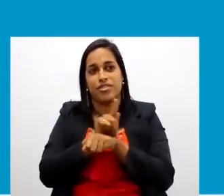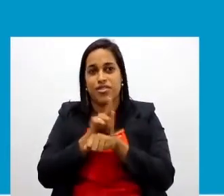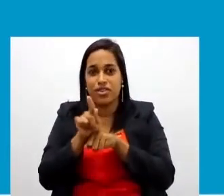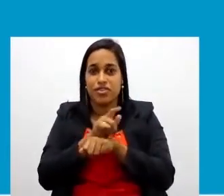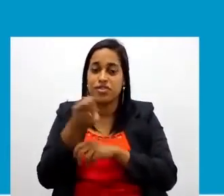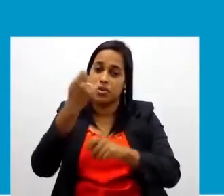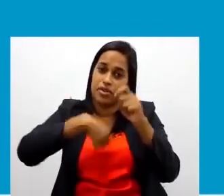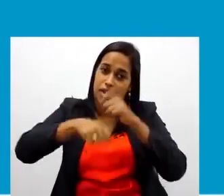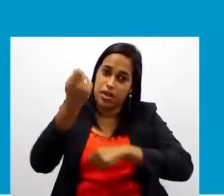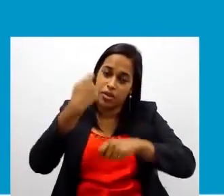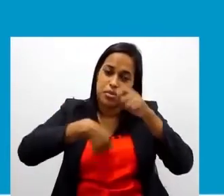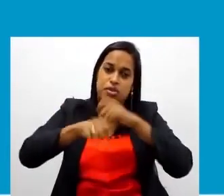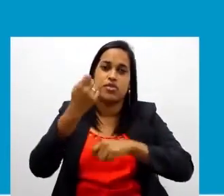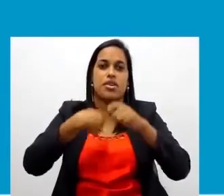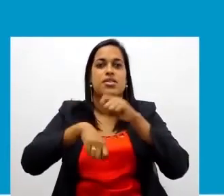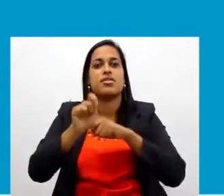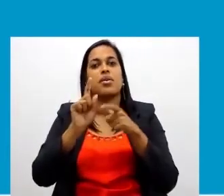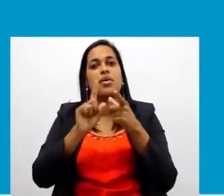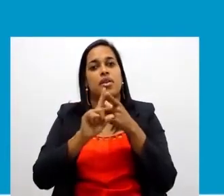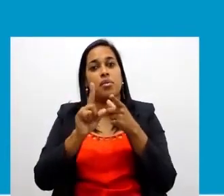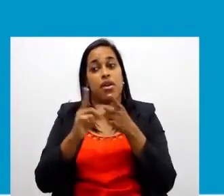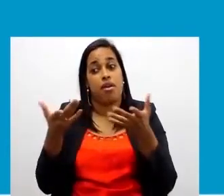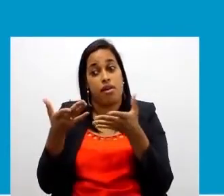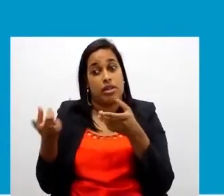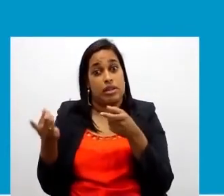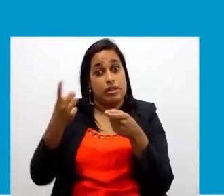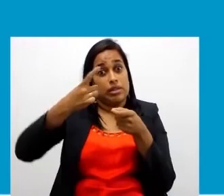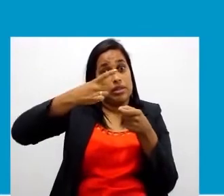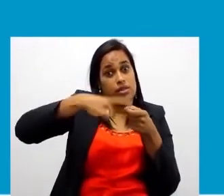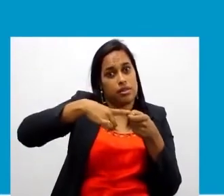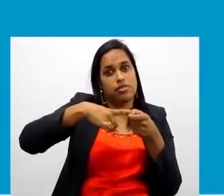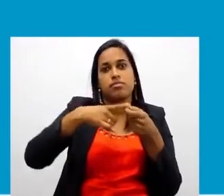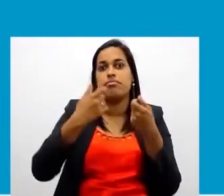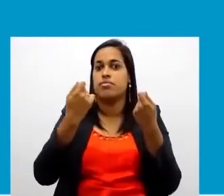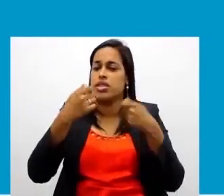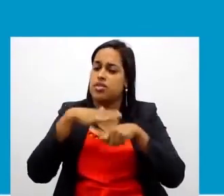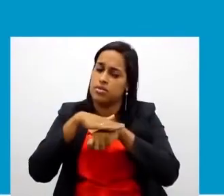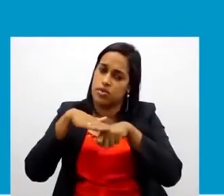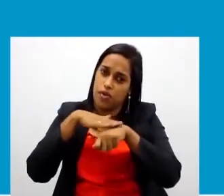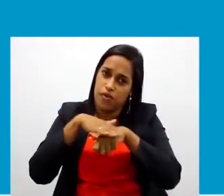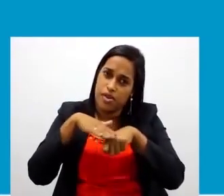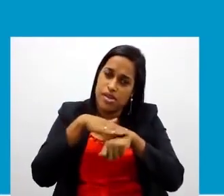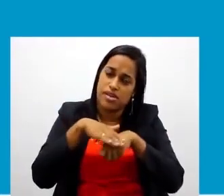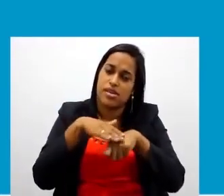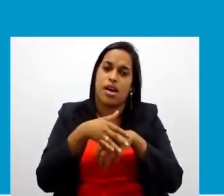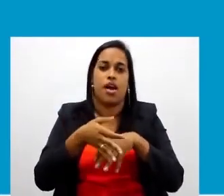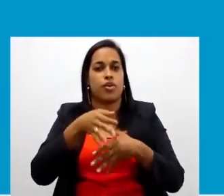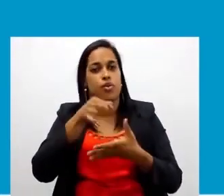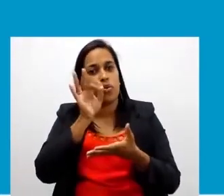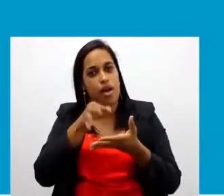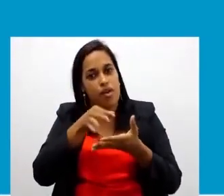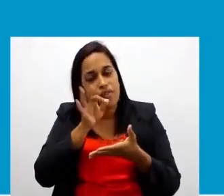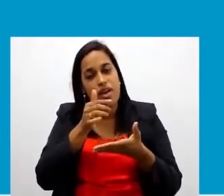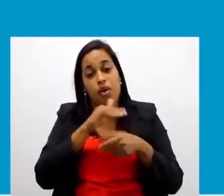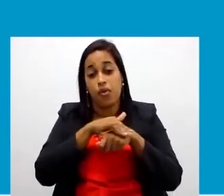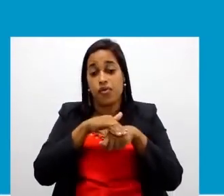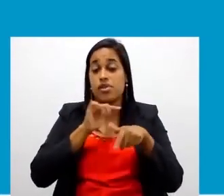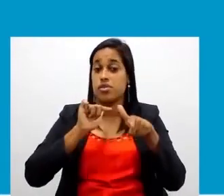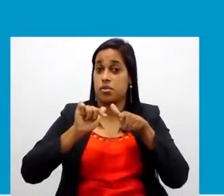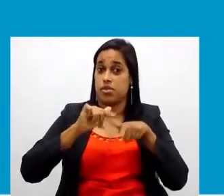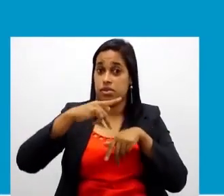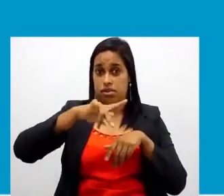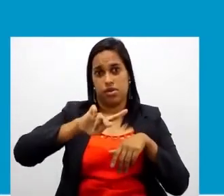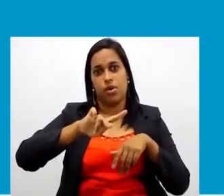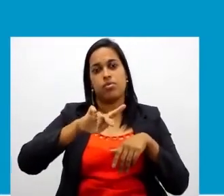para eles pararem de falar uns com os outros. E agora nós estamos voltando a dizer, conversem mais uns com os outros, no cafezinho, conversem sobre